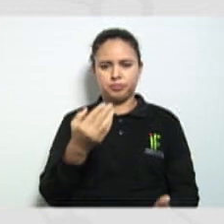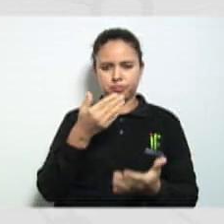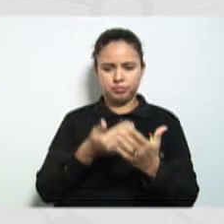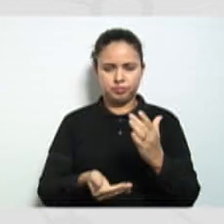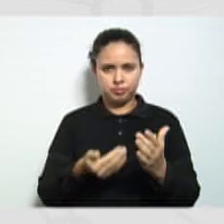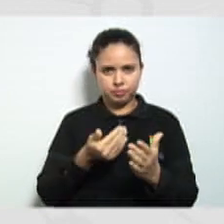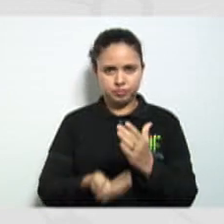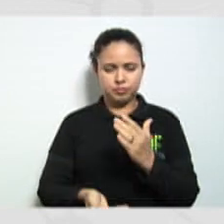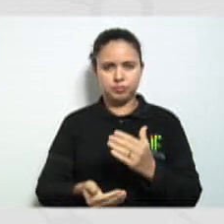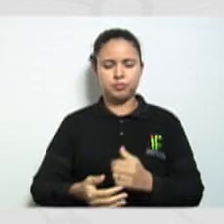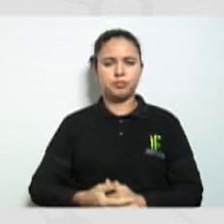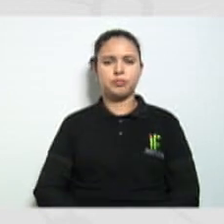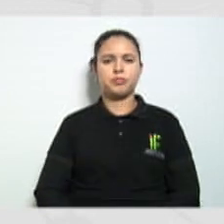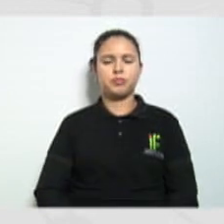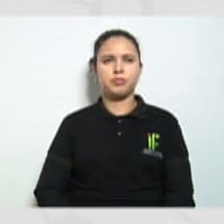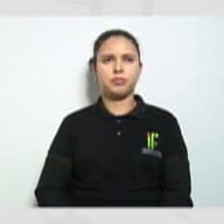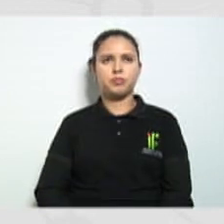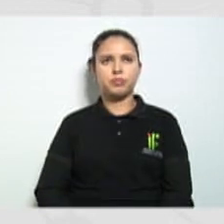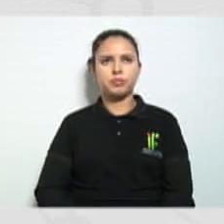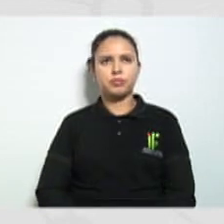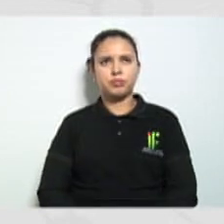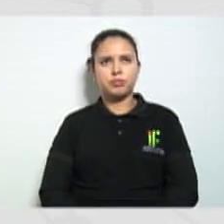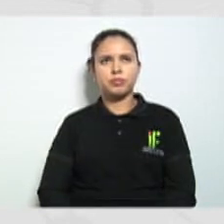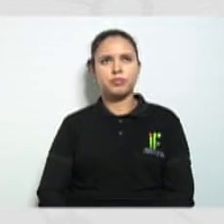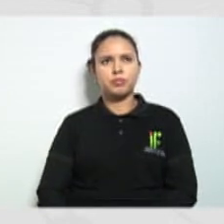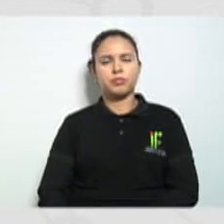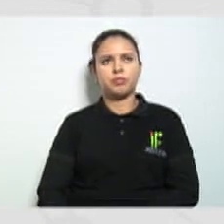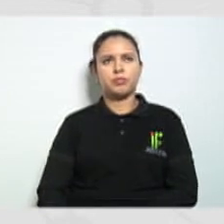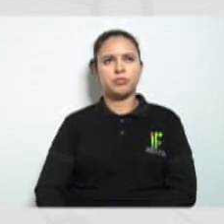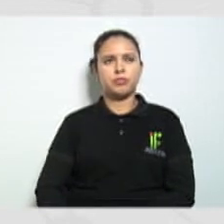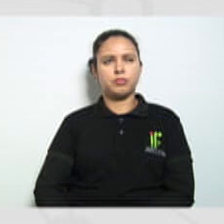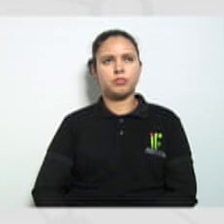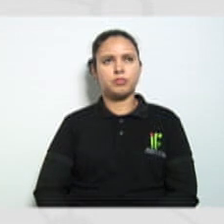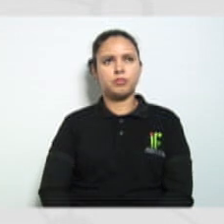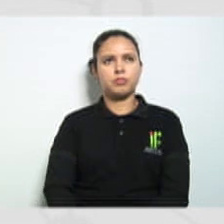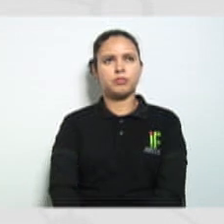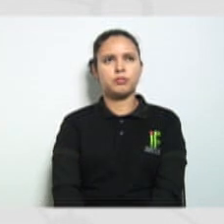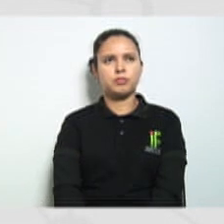prejuízo. Correto? Continuando no slide.